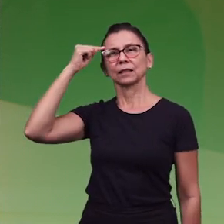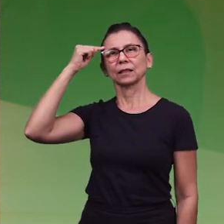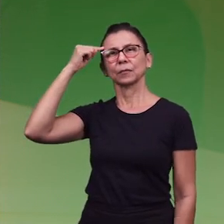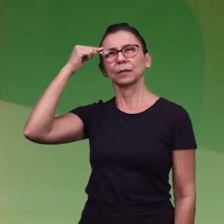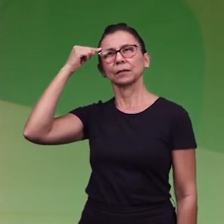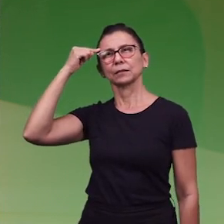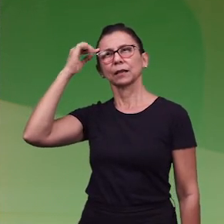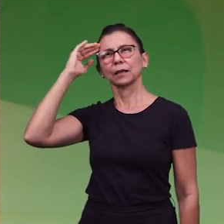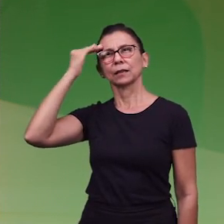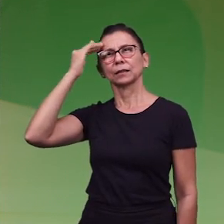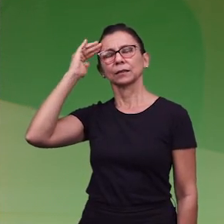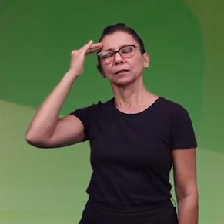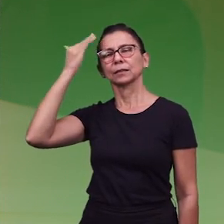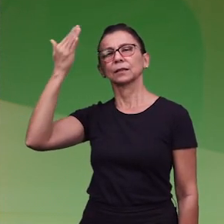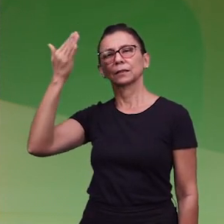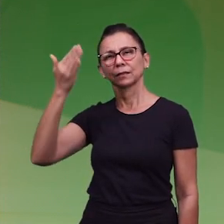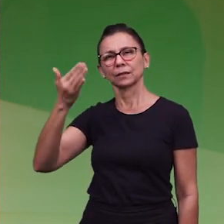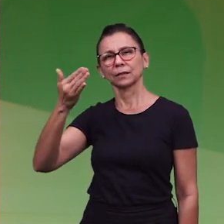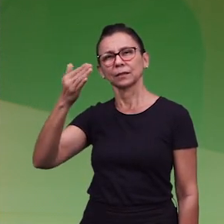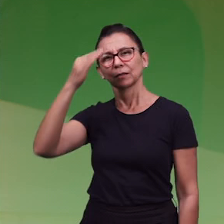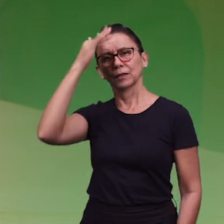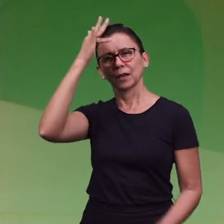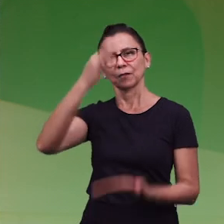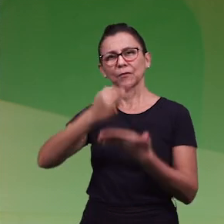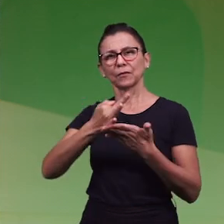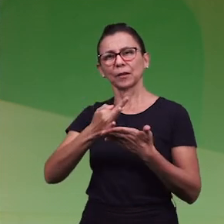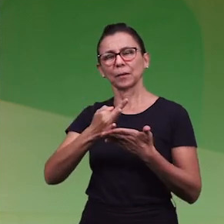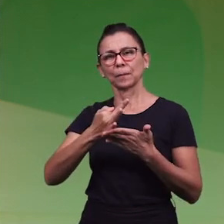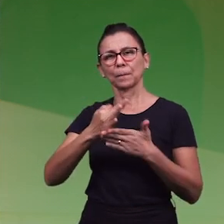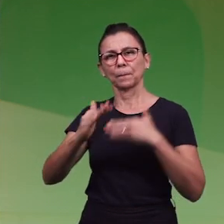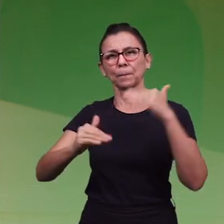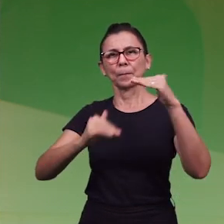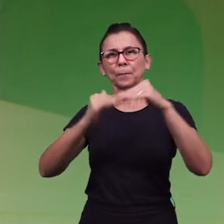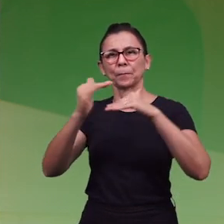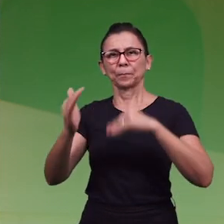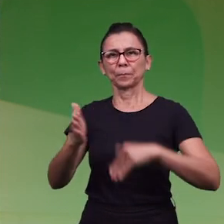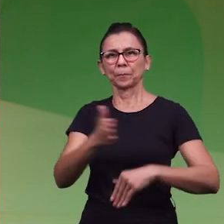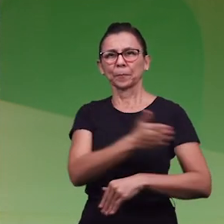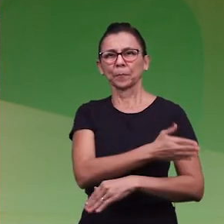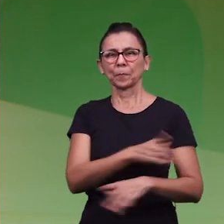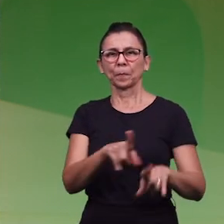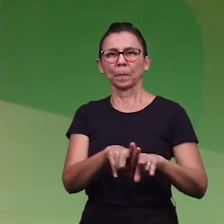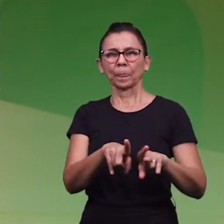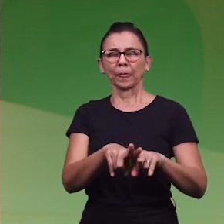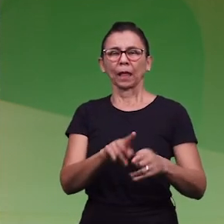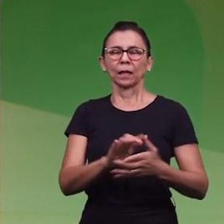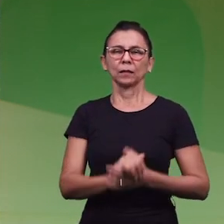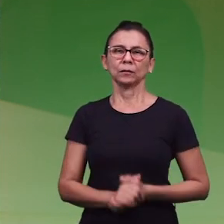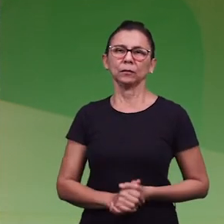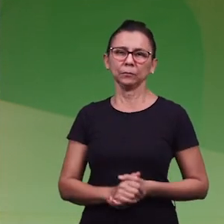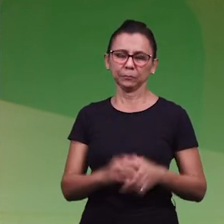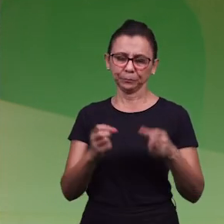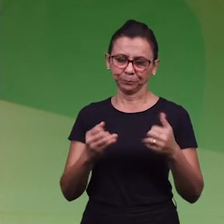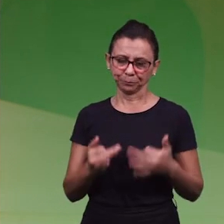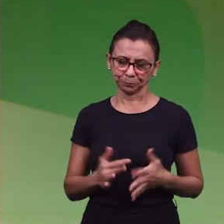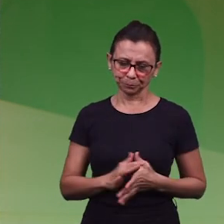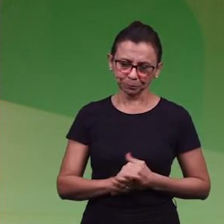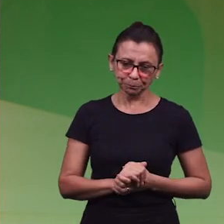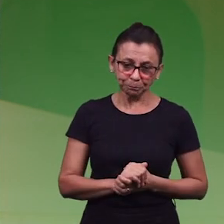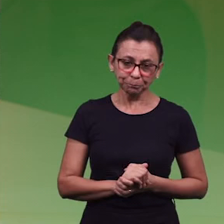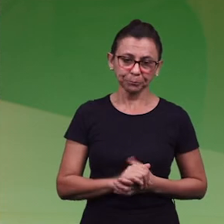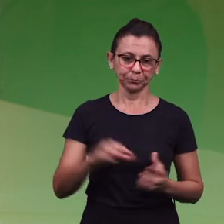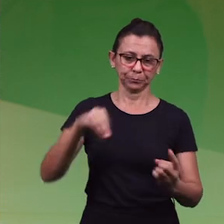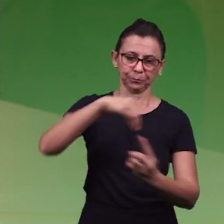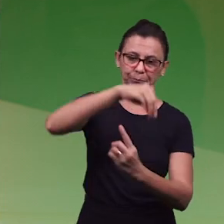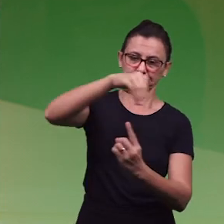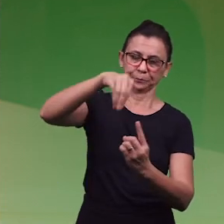A entender o que é o crescimento da fé. Eu até ainda gostaria de abordar um outro aspecto interessante, é que esses